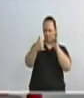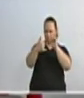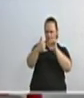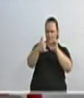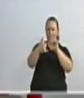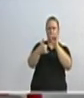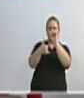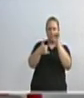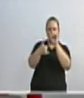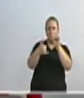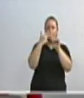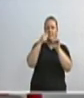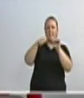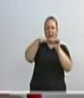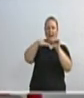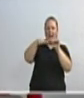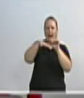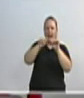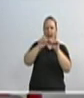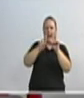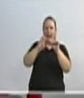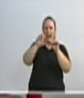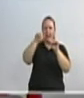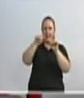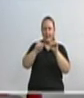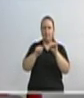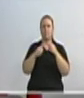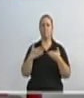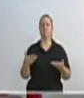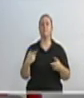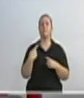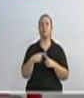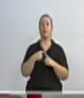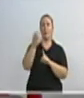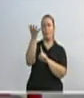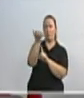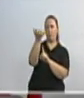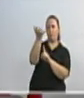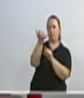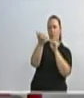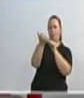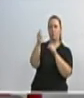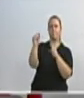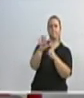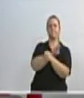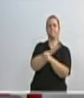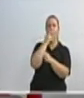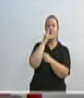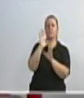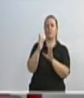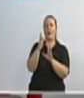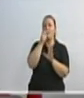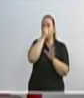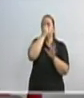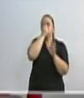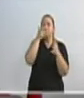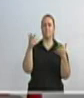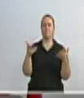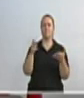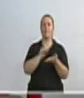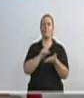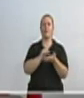que isso? É porque provavelmente essas antenas estão saturadas. Você inicia uma chamada e ela não tem o completamento de